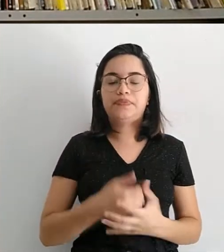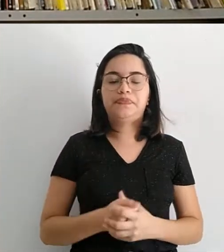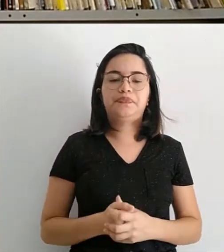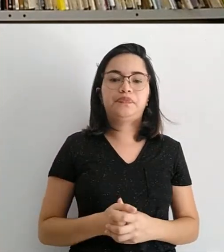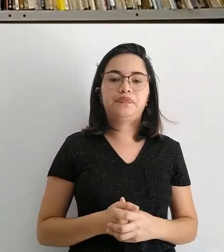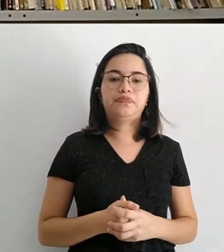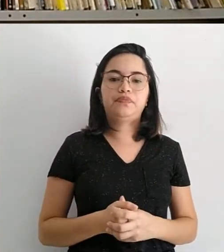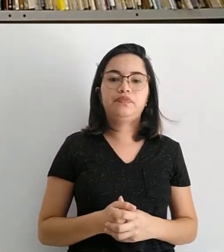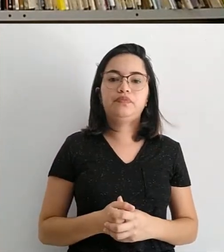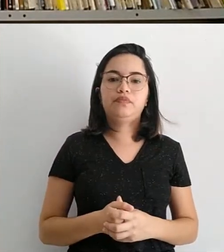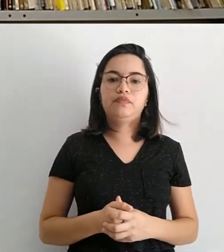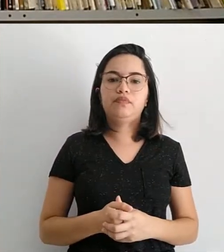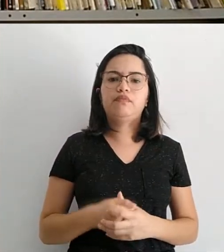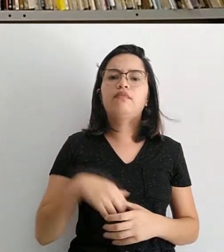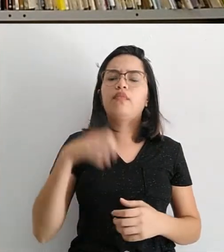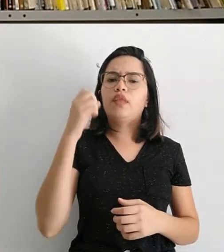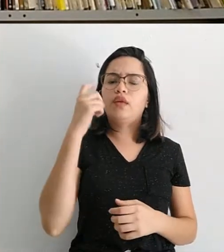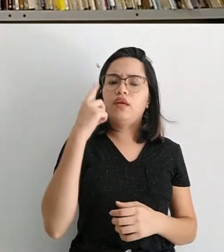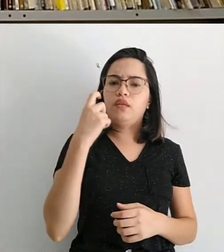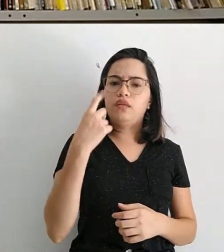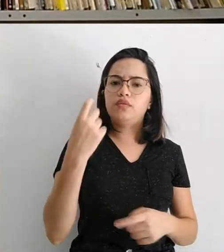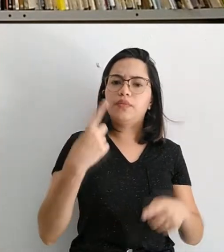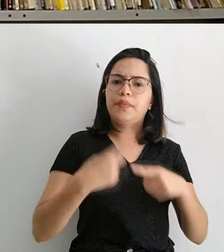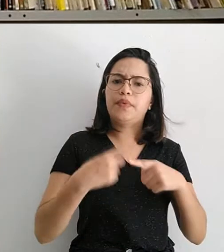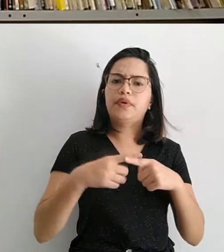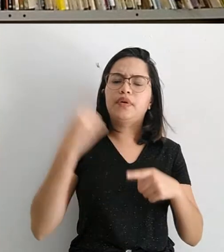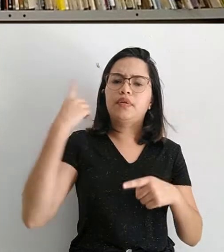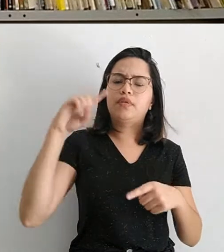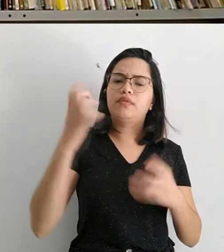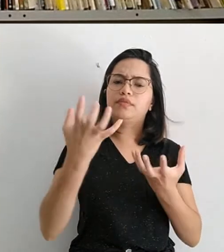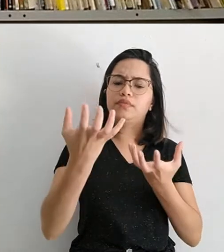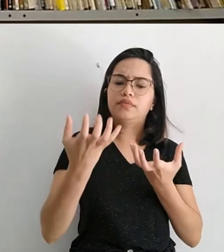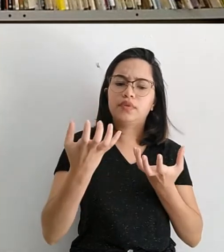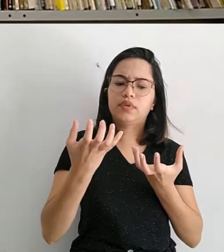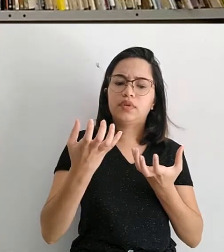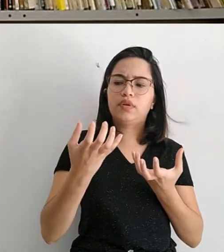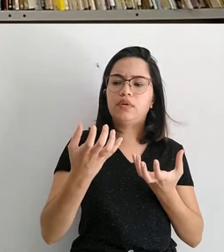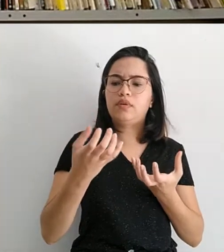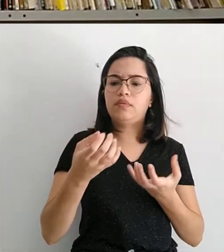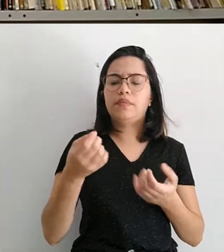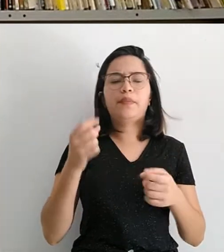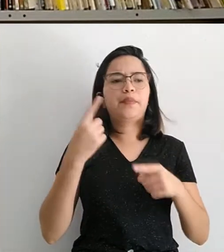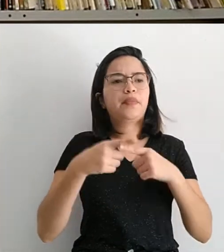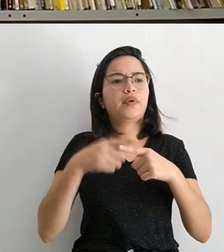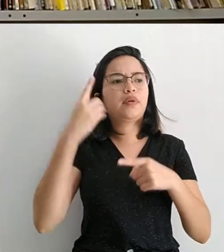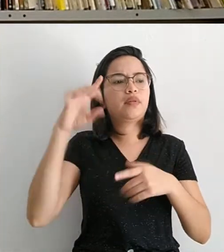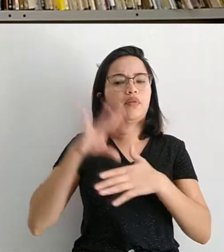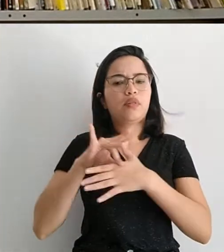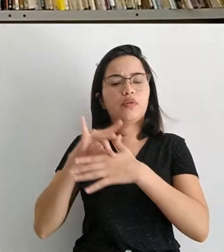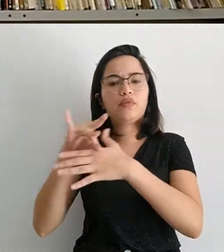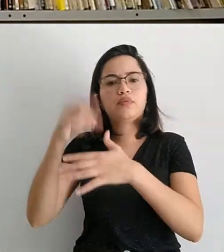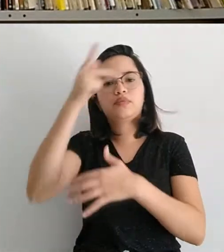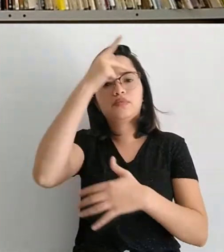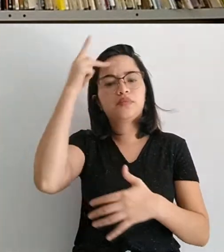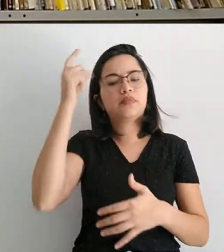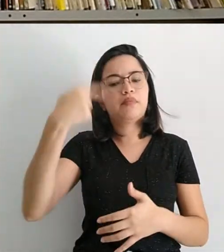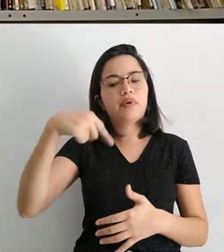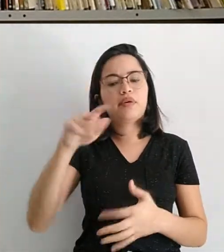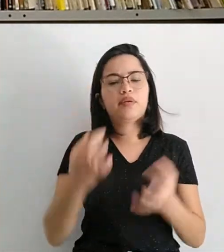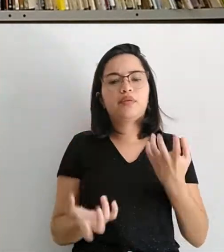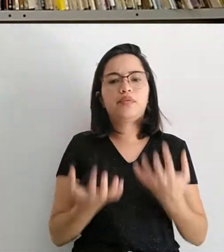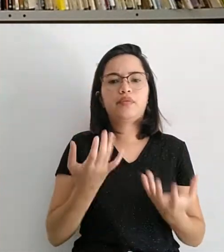né? E é interessante, por que Deus quer que as pessoas, ou levou essas pessoas para irem ao inferno,